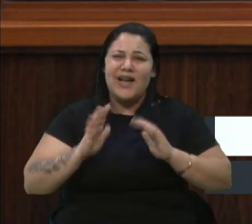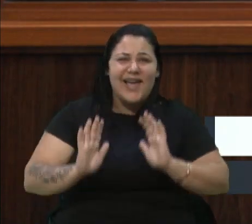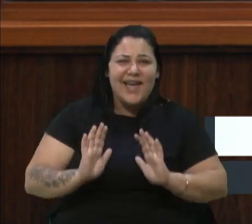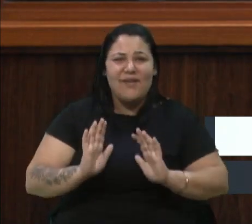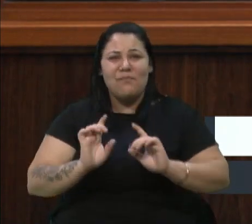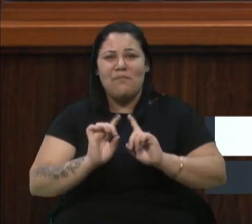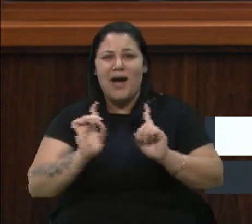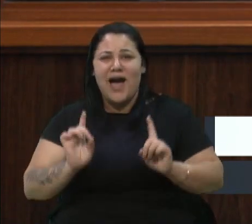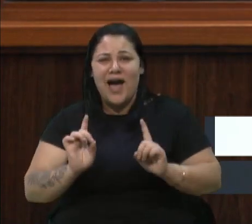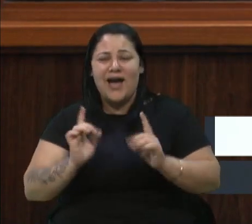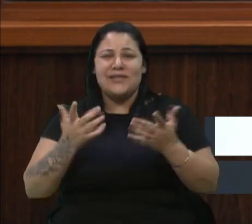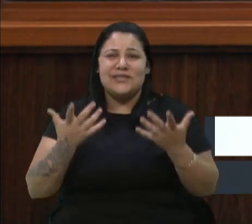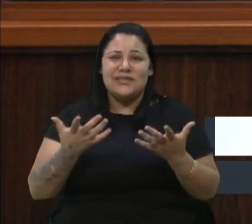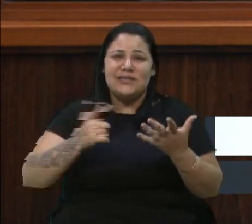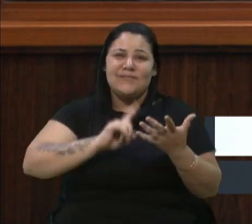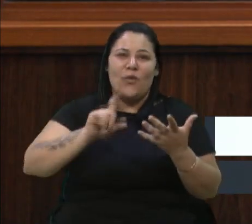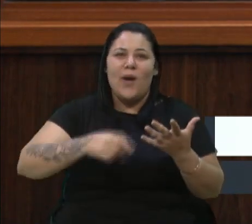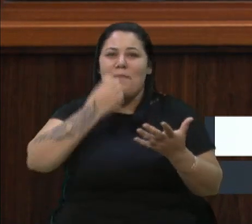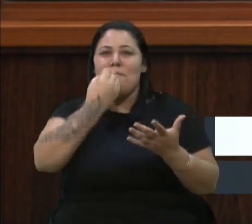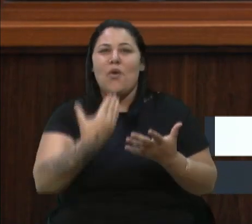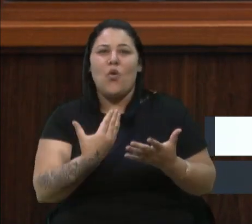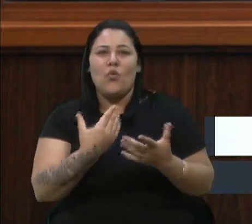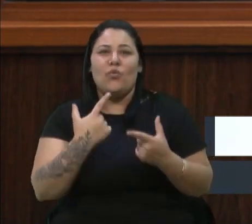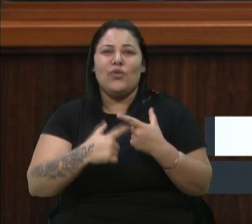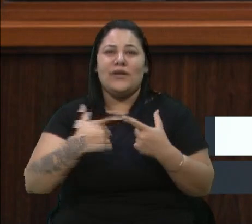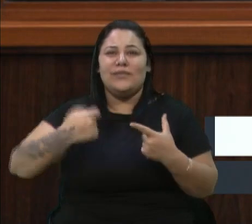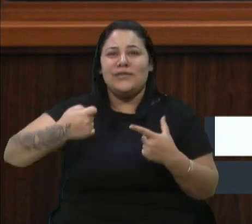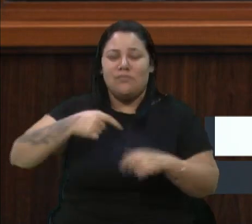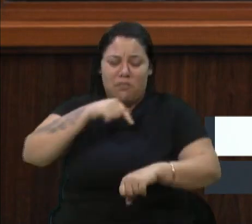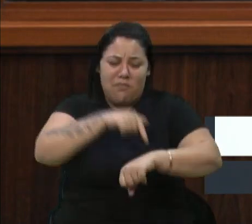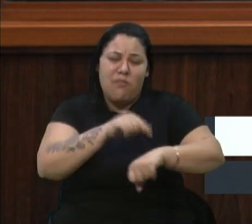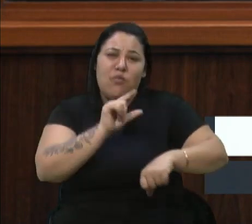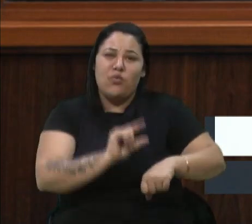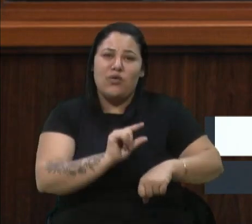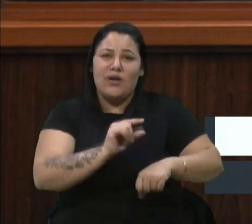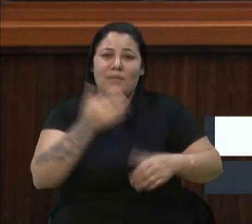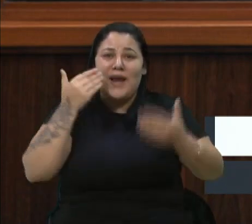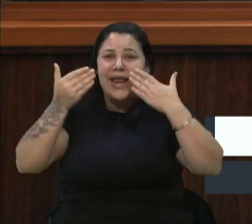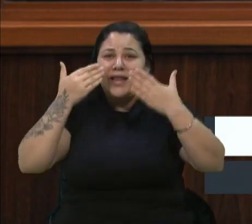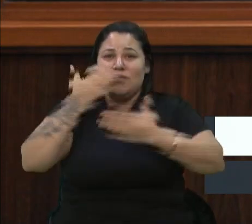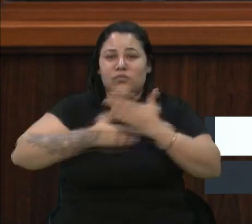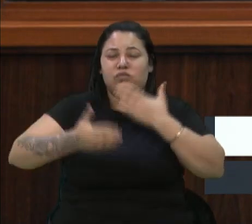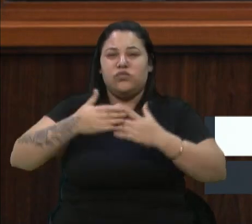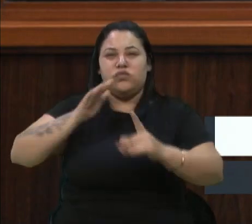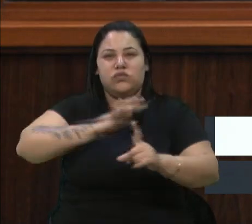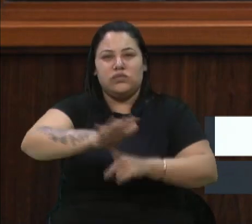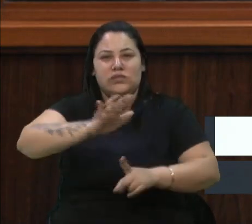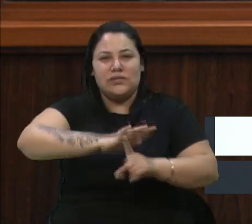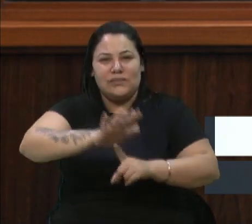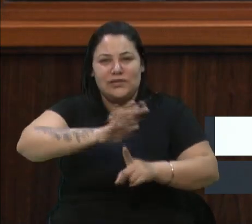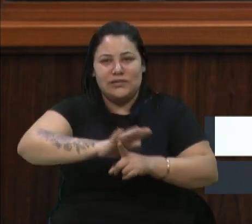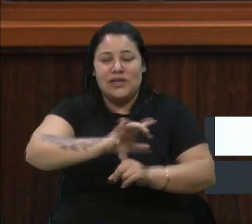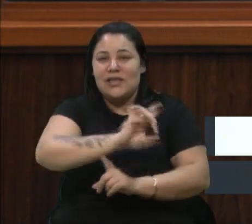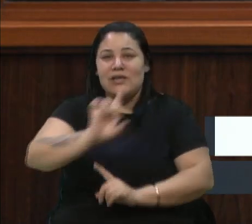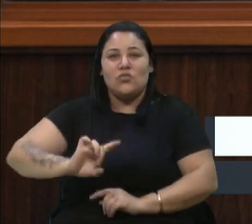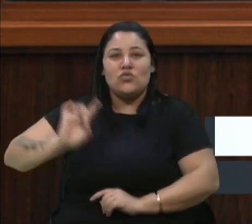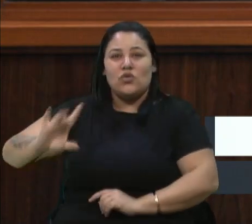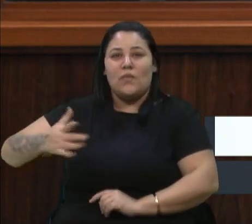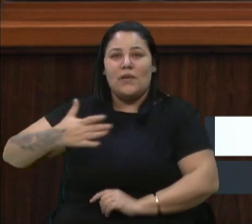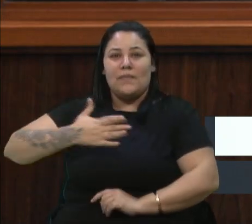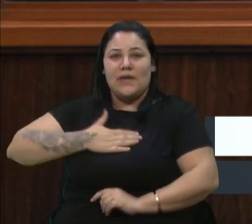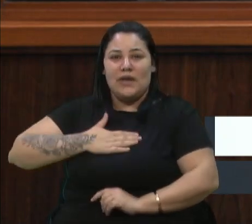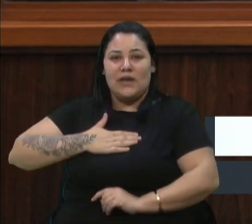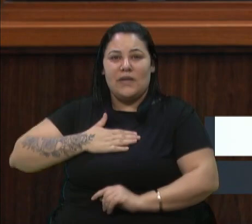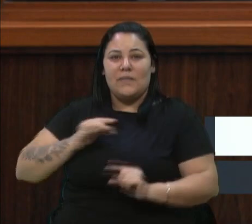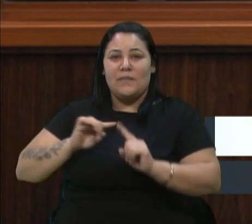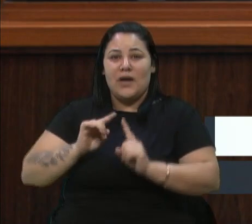mas talvez não fosse o suficiente para a gente analisar todas essas demandas que chegaram, não chegaram só até mim, os